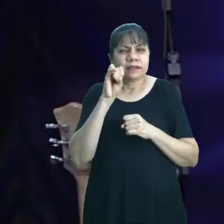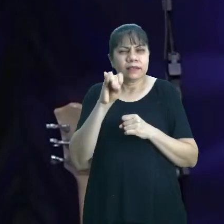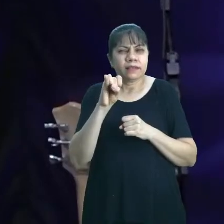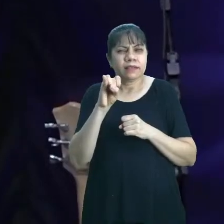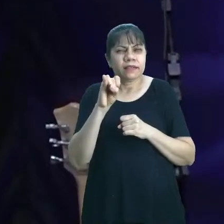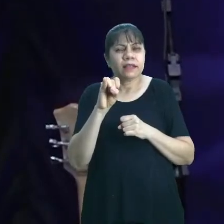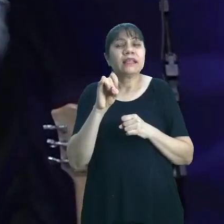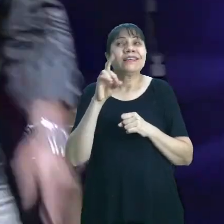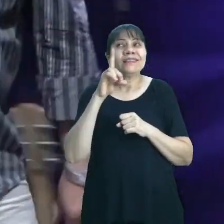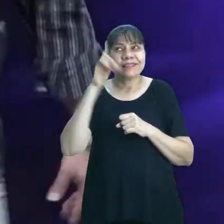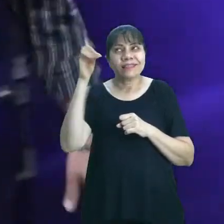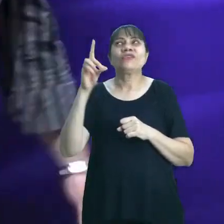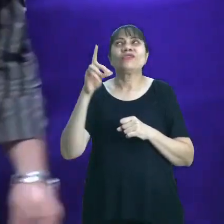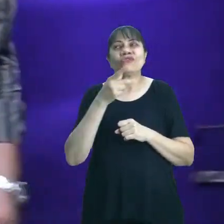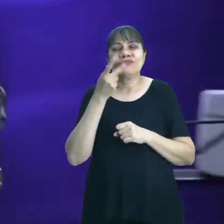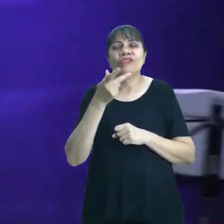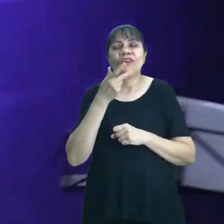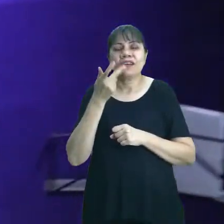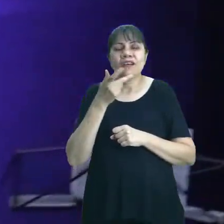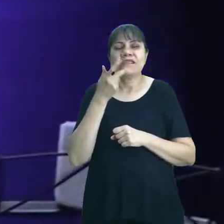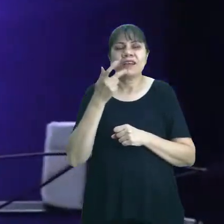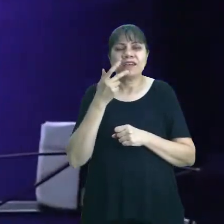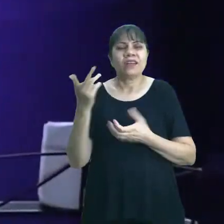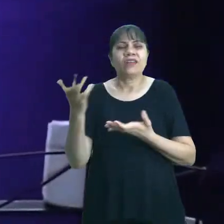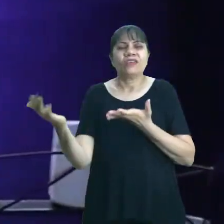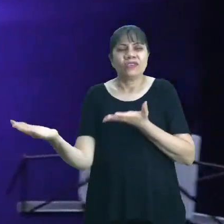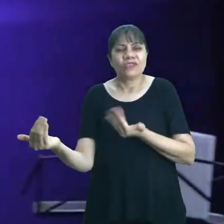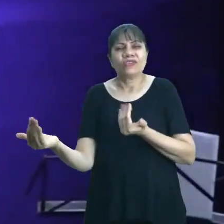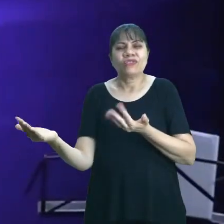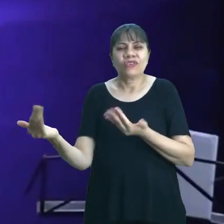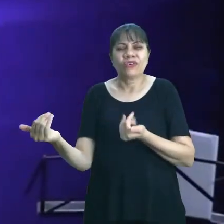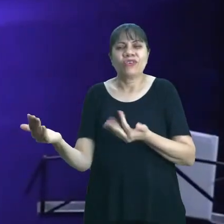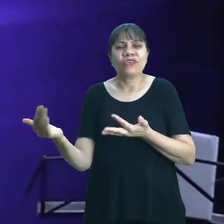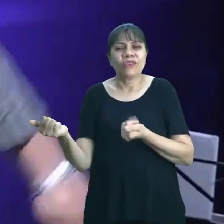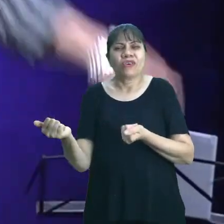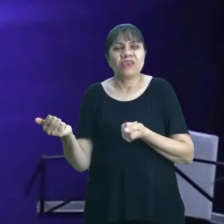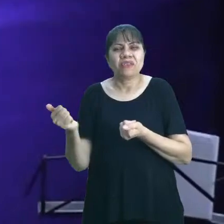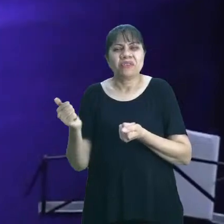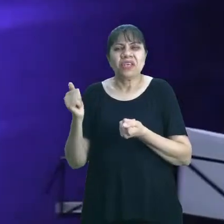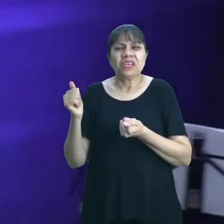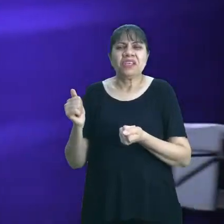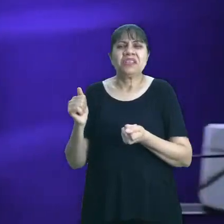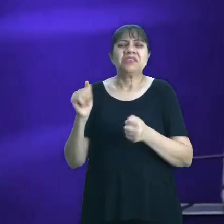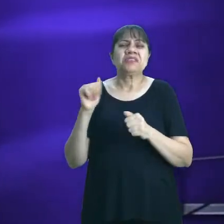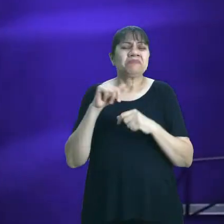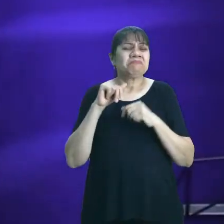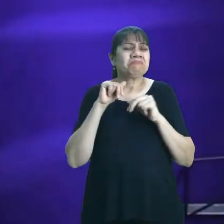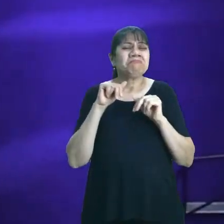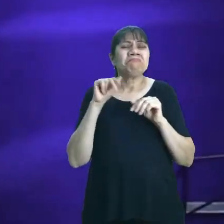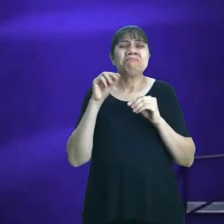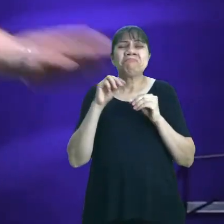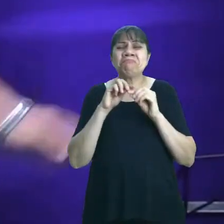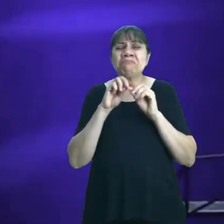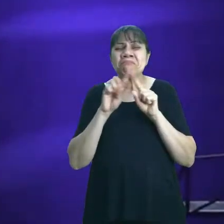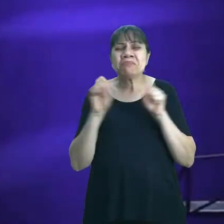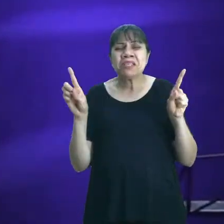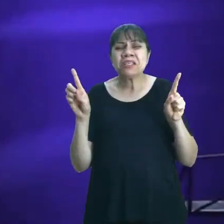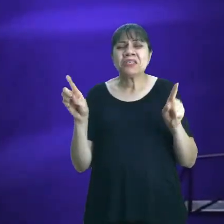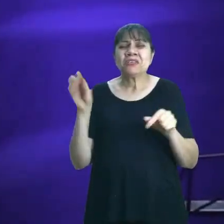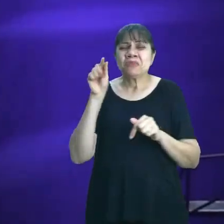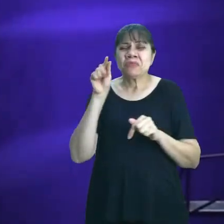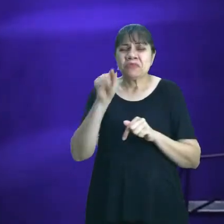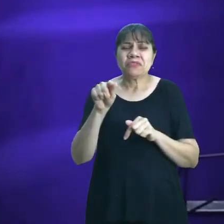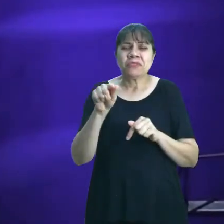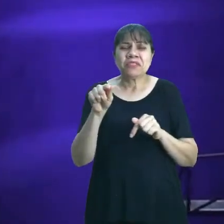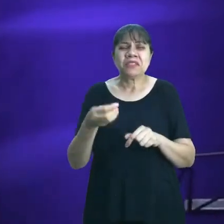fala: jovens, mesmo diante de um mundo perdido, mesmo que tenham acontecido coisas erradas